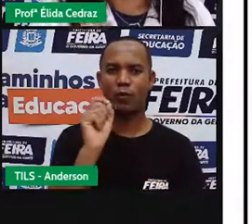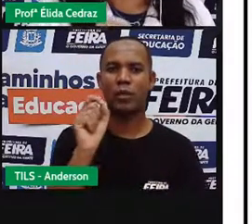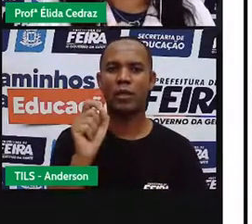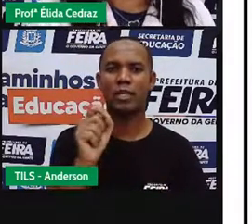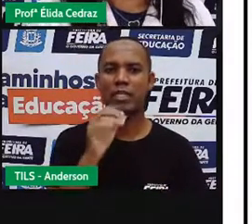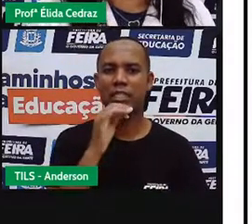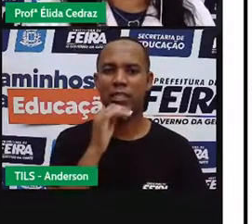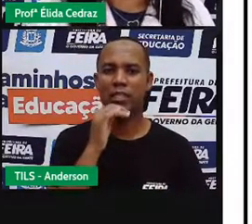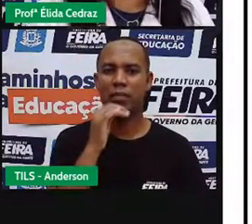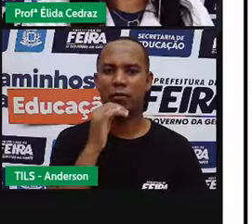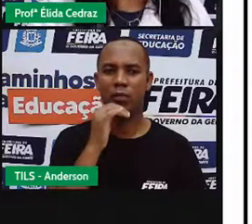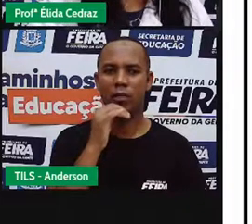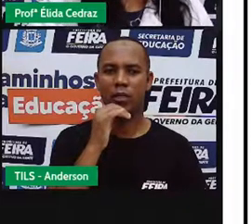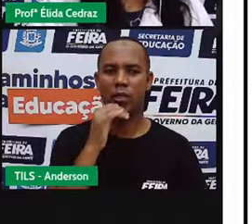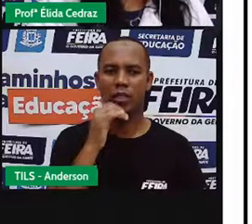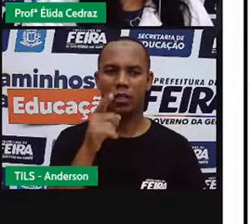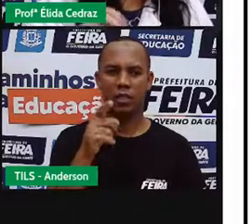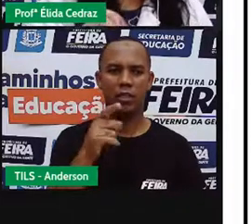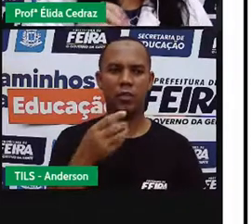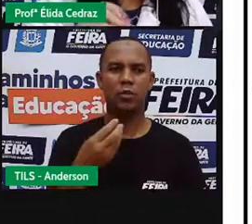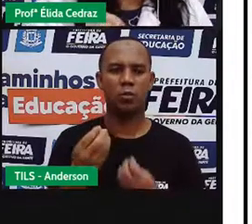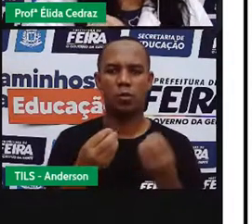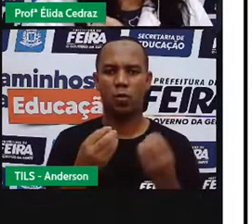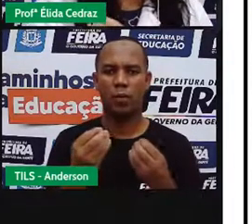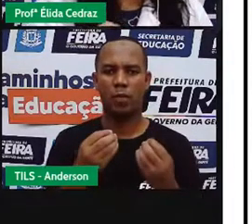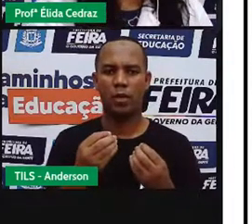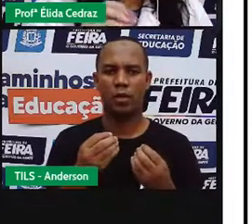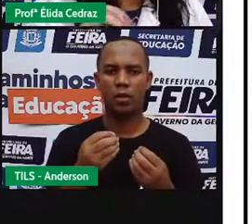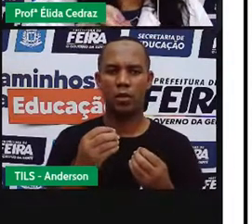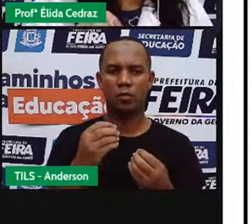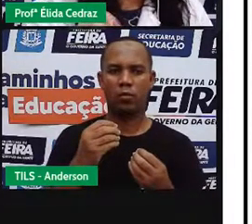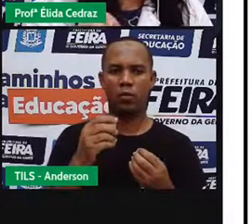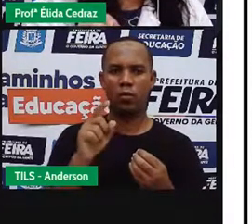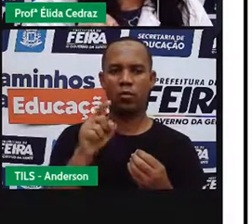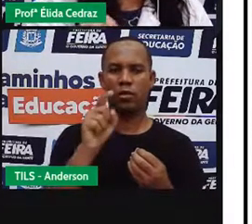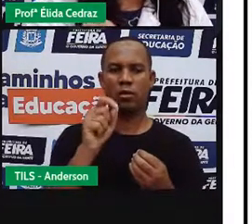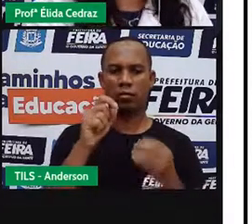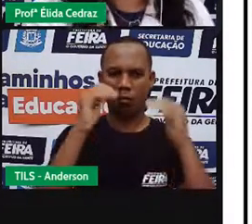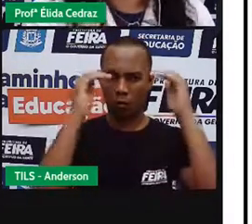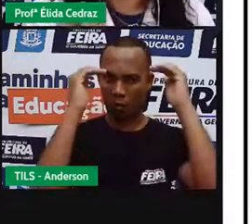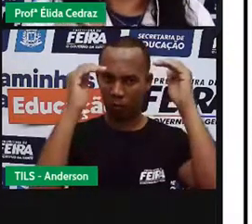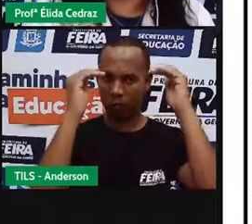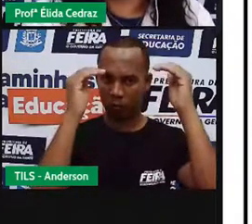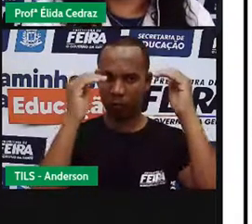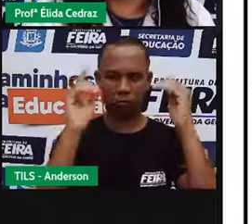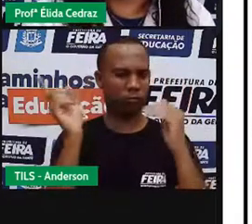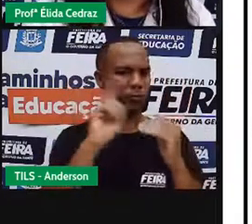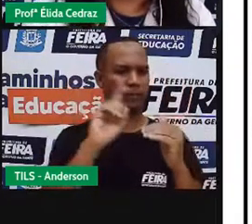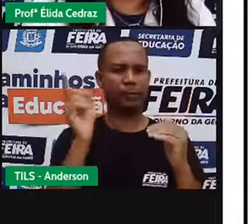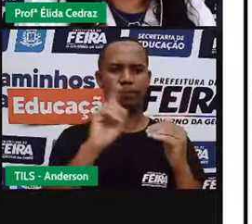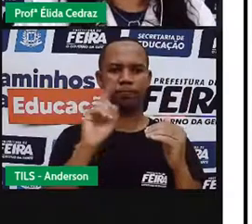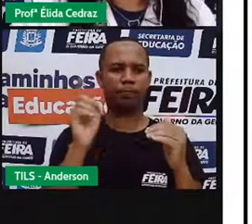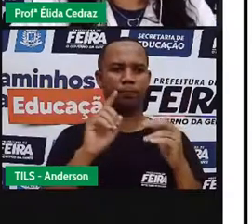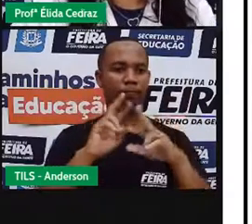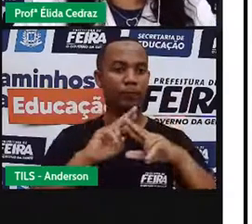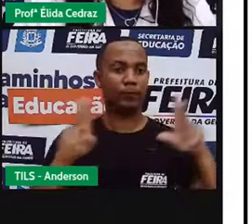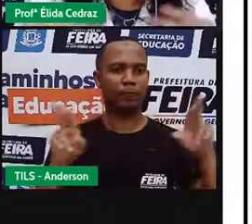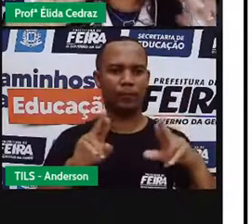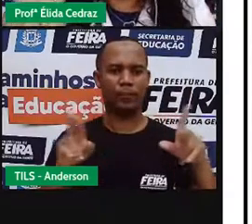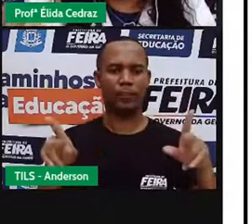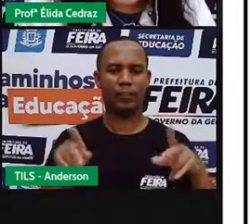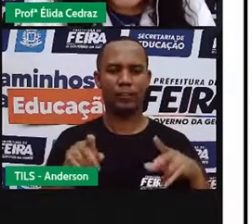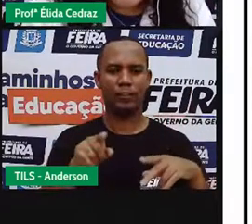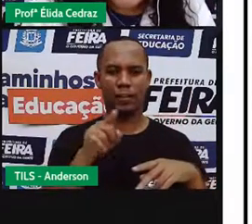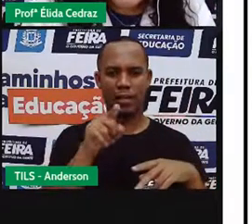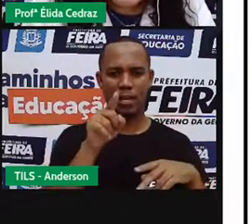foi desobediente, Anderson. Ele recebeu uma ordem e fez outra coisa. E aí,